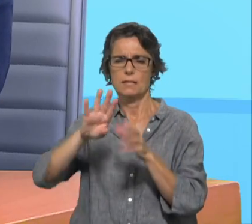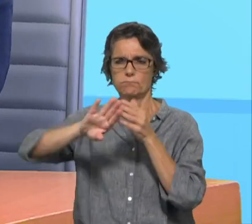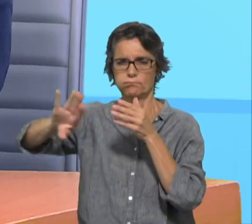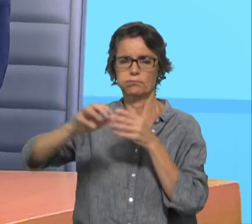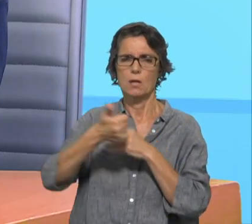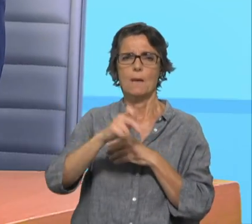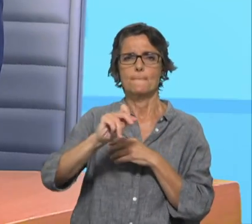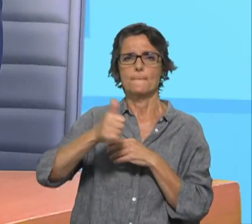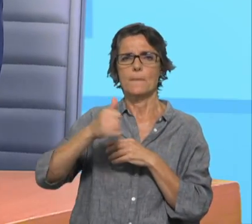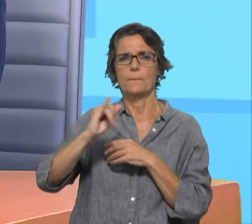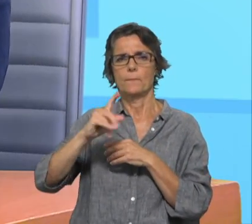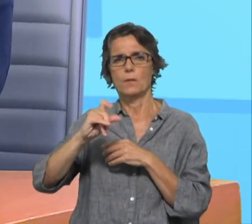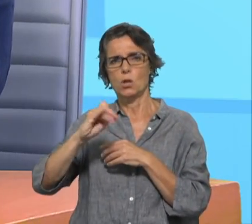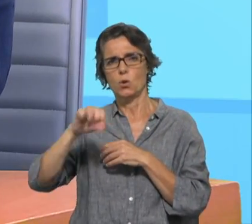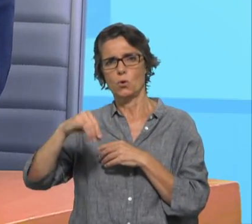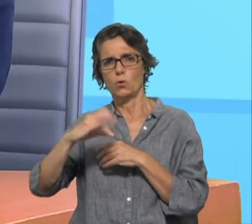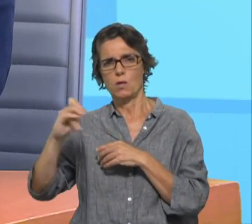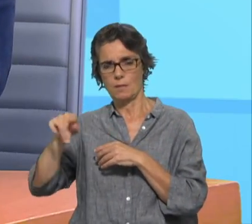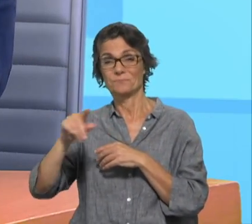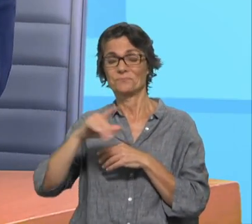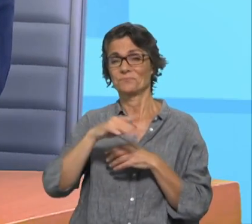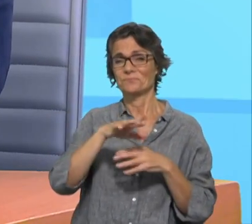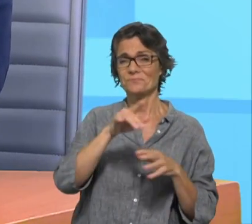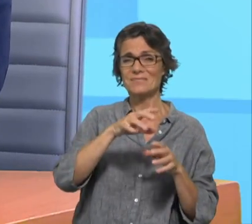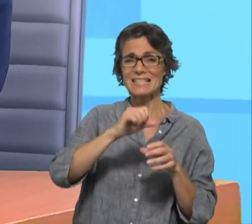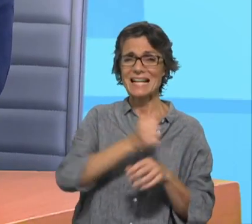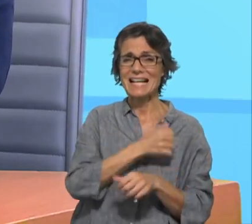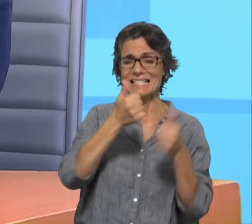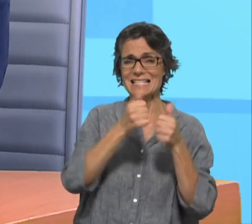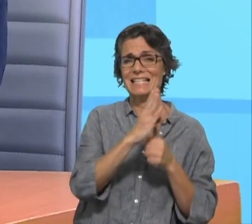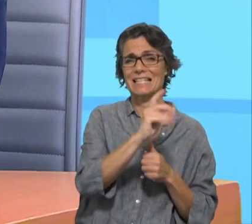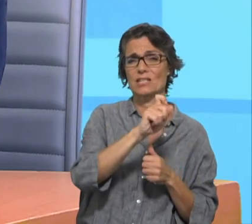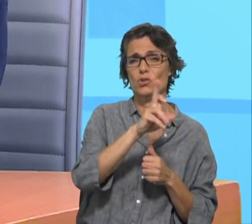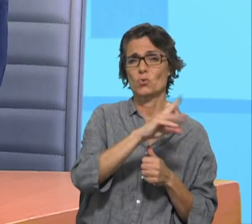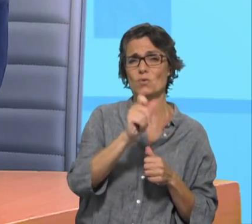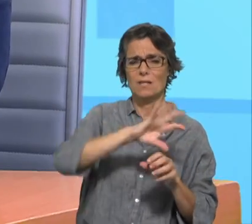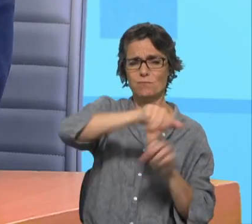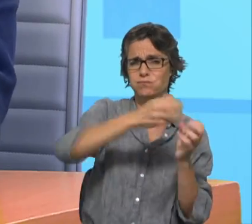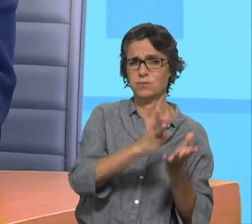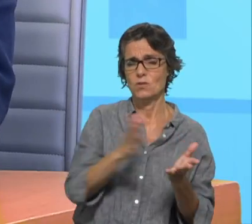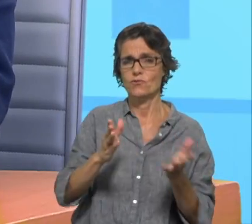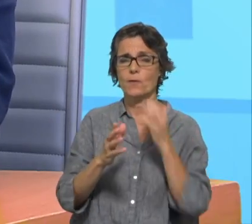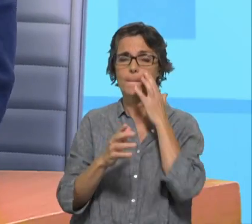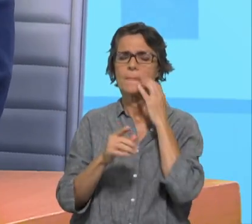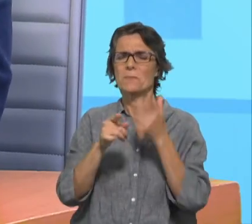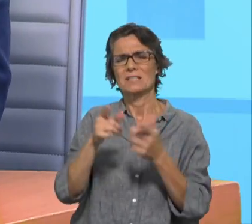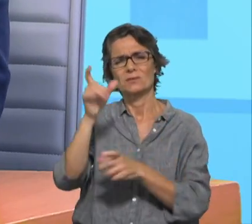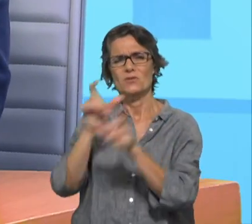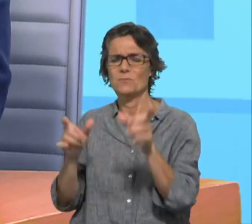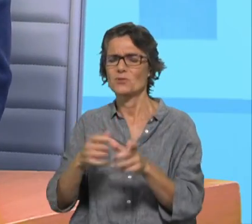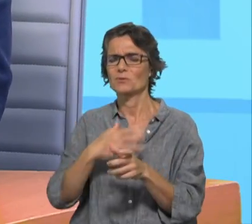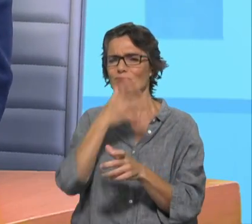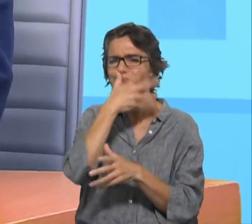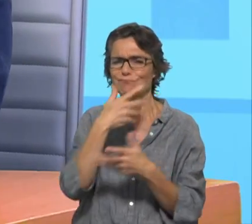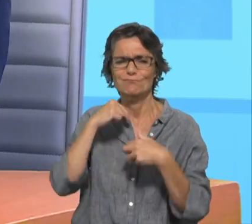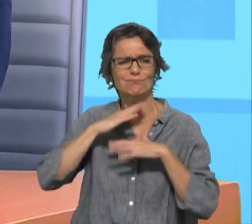VI, tinha ficado arrasada. Estamos aproximadamente nos anos 40, depois dessa deportação. Há um desânimo e há resignação da